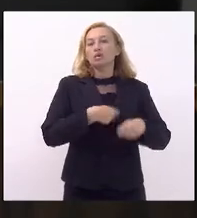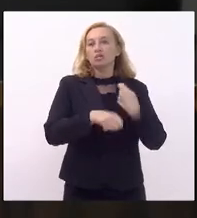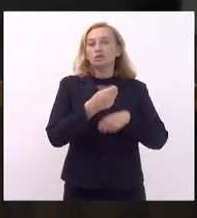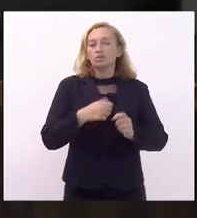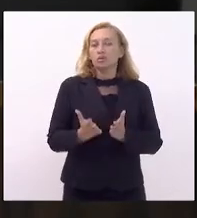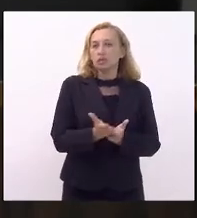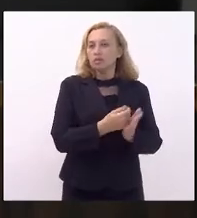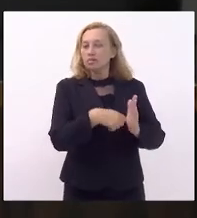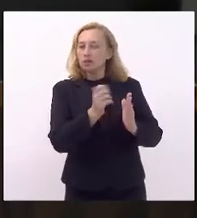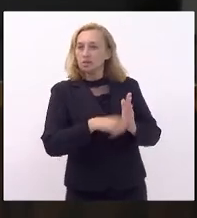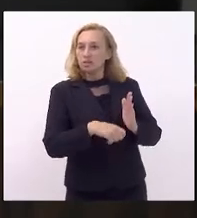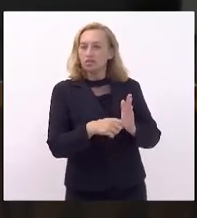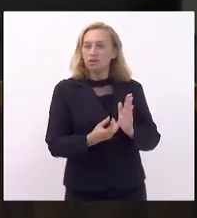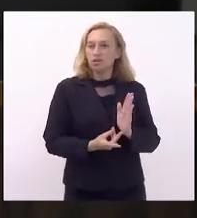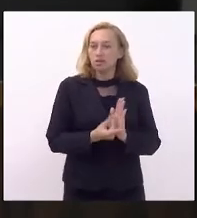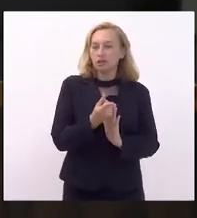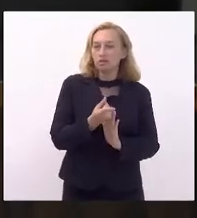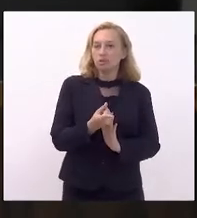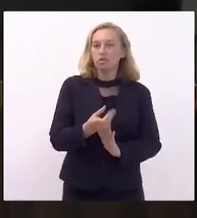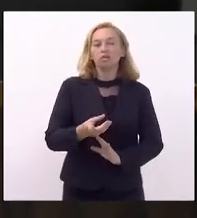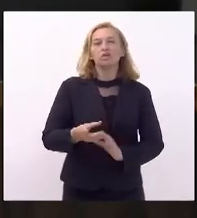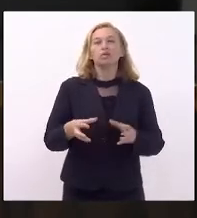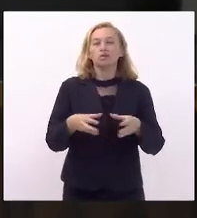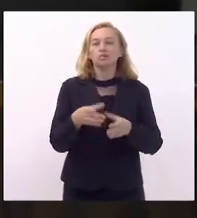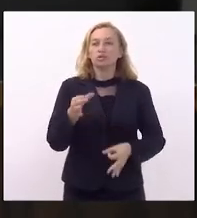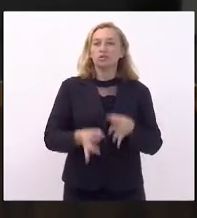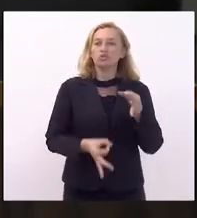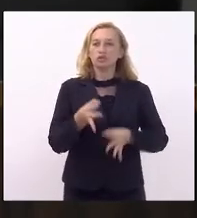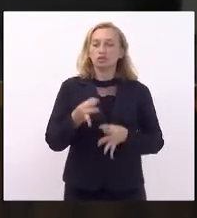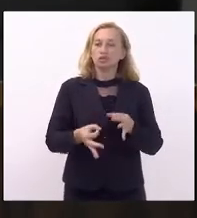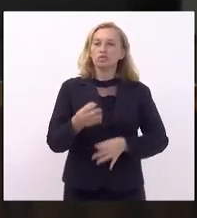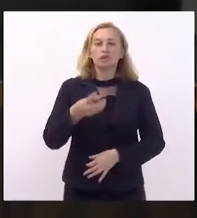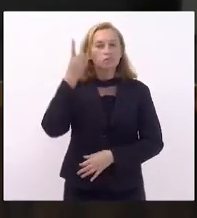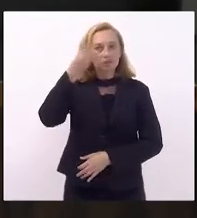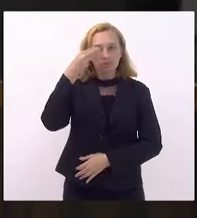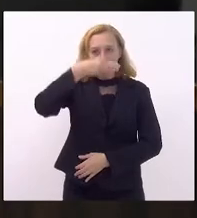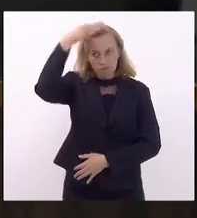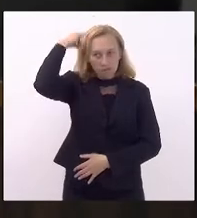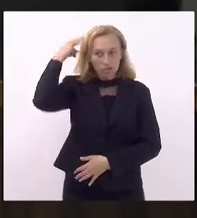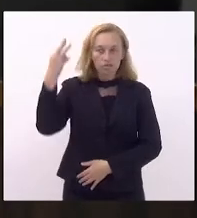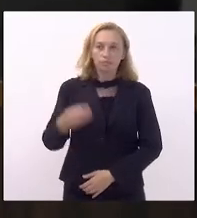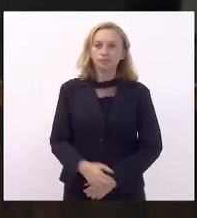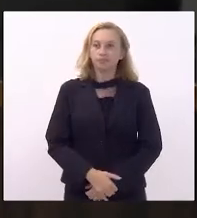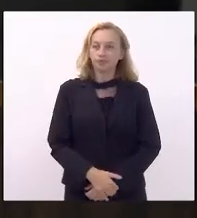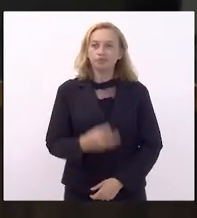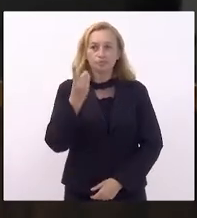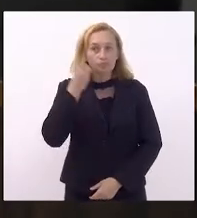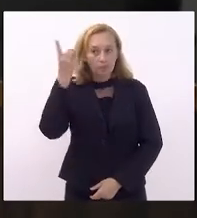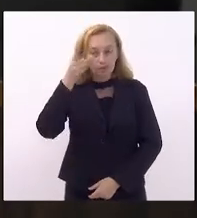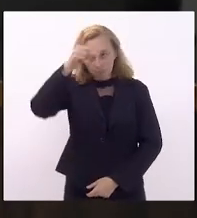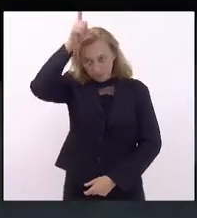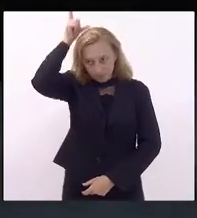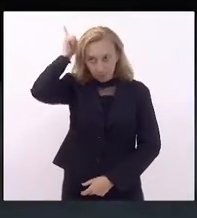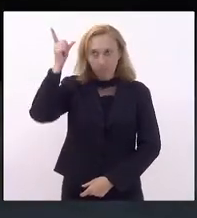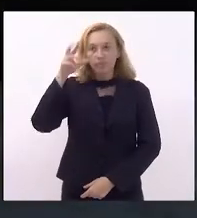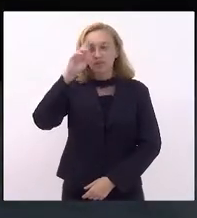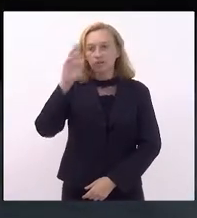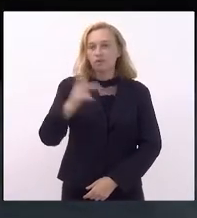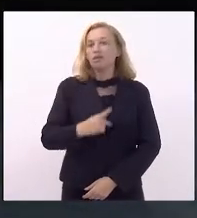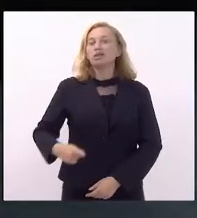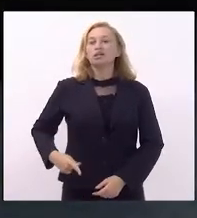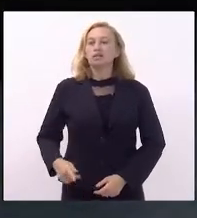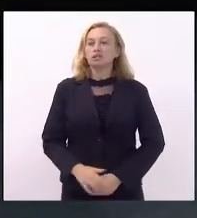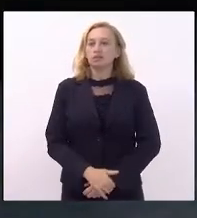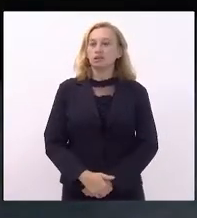tributação e orçamento, permitir parecer pela Comissão de Constituição de Justiça, deputado Márcio Pacheco. Deputado Luiz Paulo. Sr. Presidente,